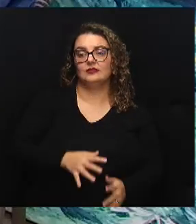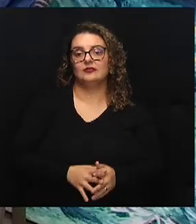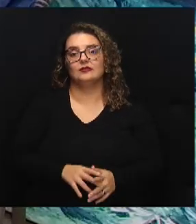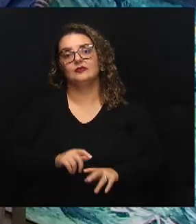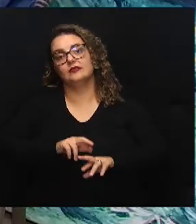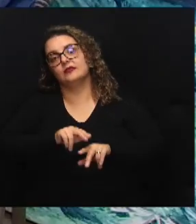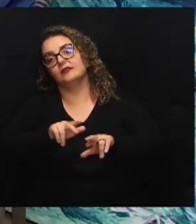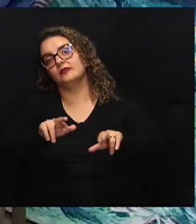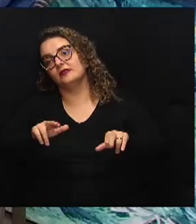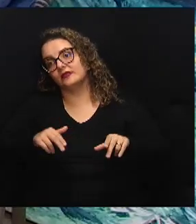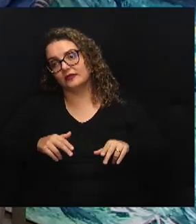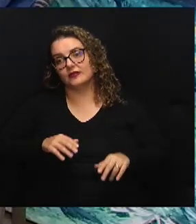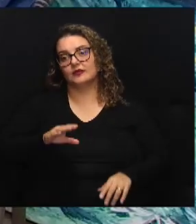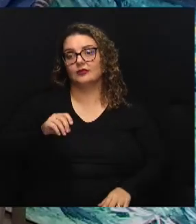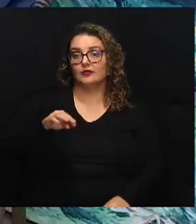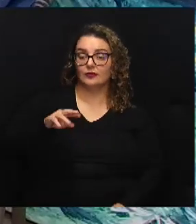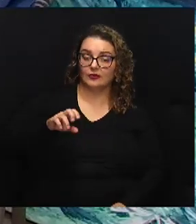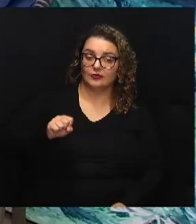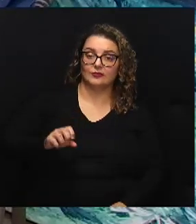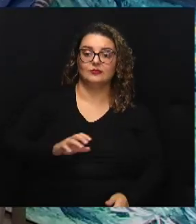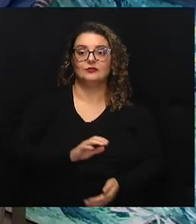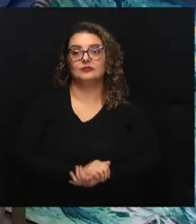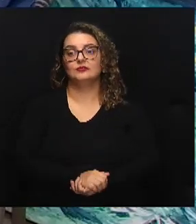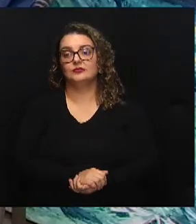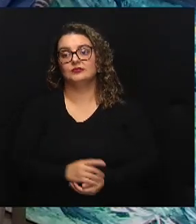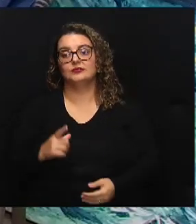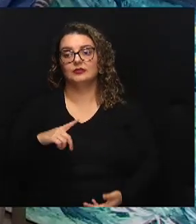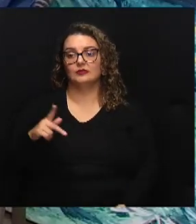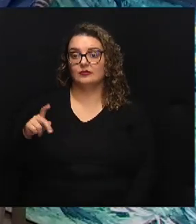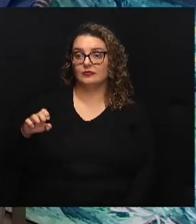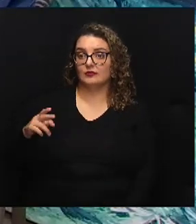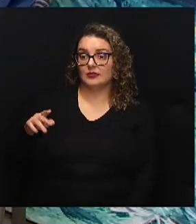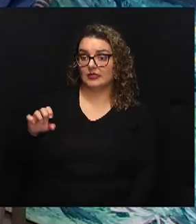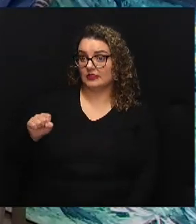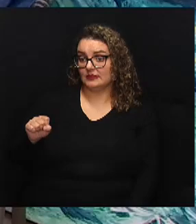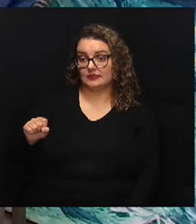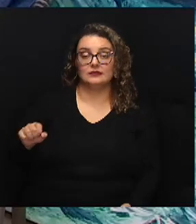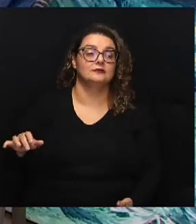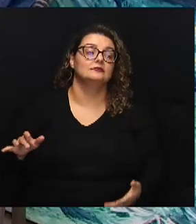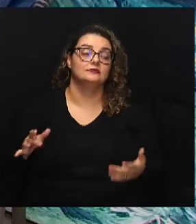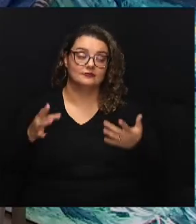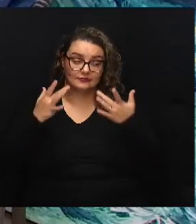dezenas e dezenas de contos. Eu tenho peças de teatro, eu